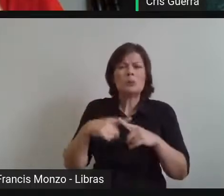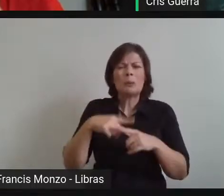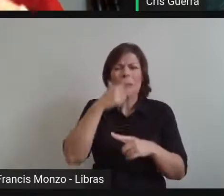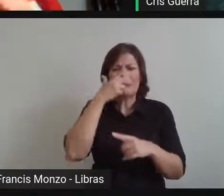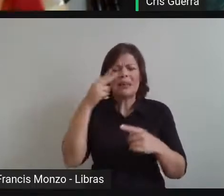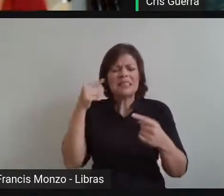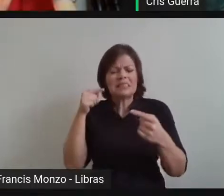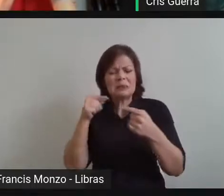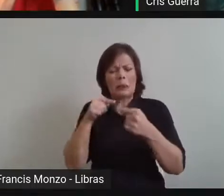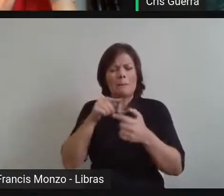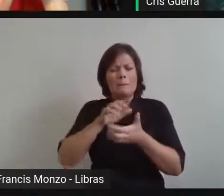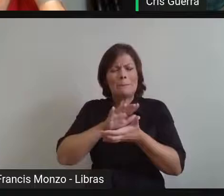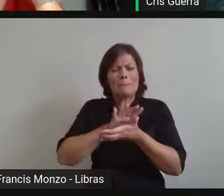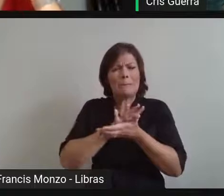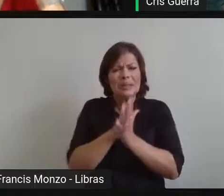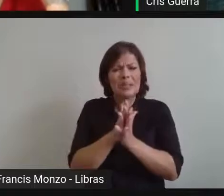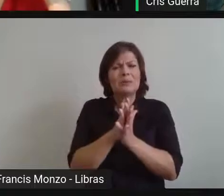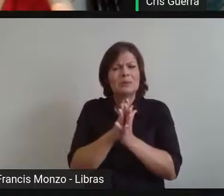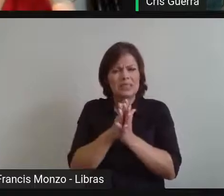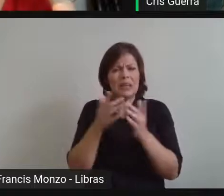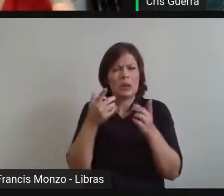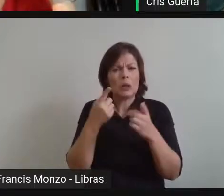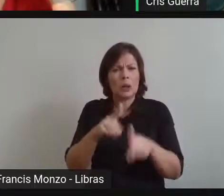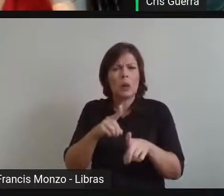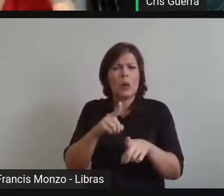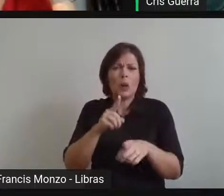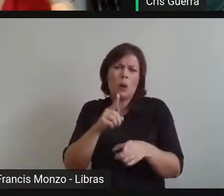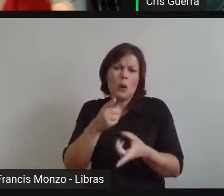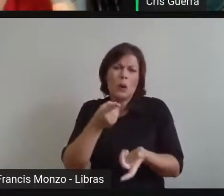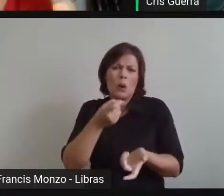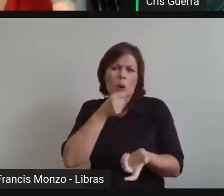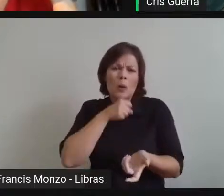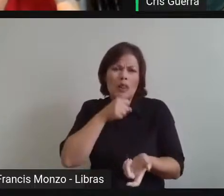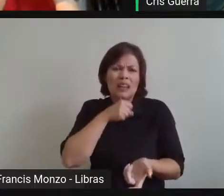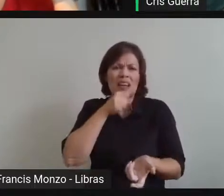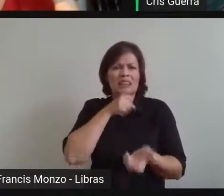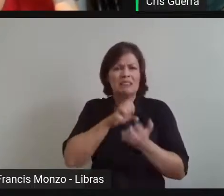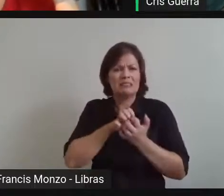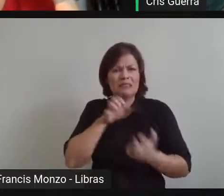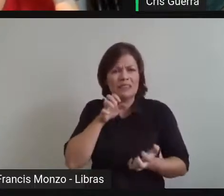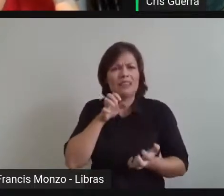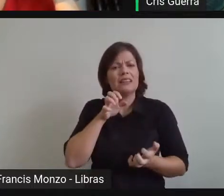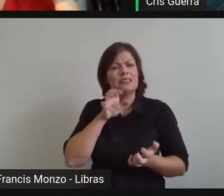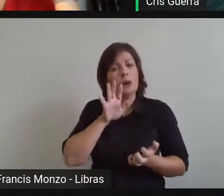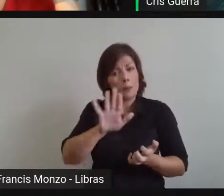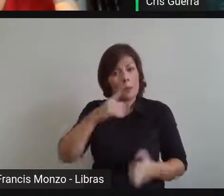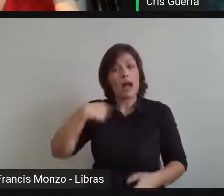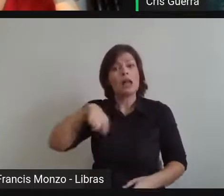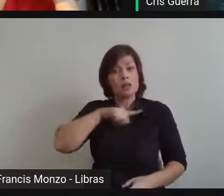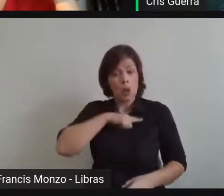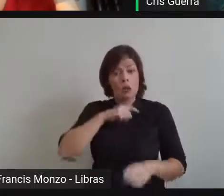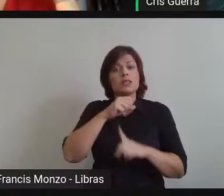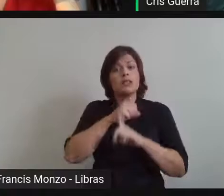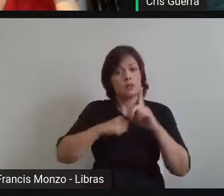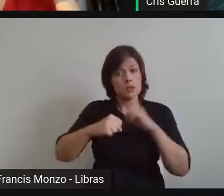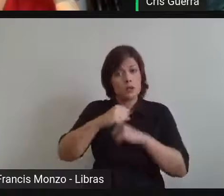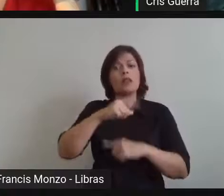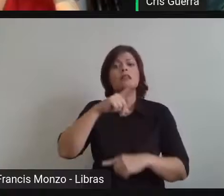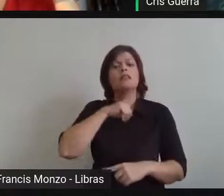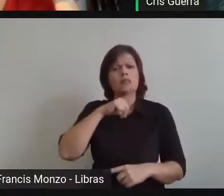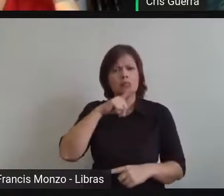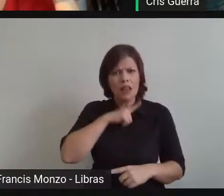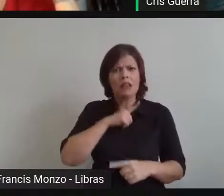e é importante a gente trazer, porque somos uma sociedade etarista, né? Eu sou etarista em desconstrução, sem